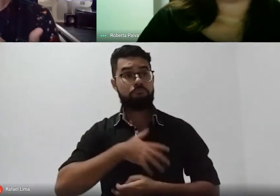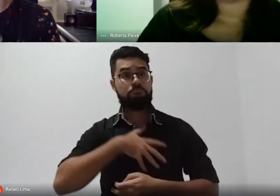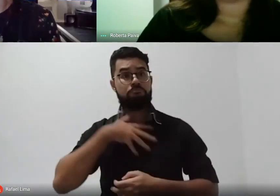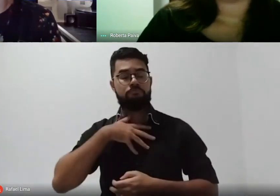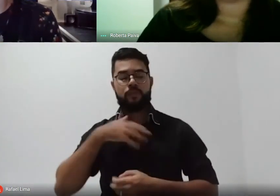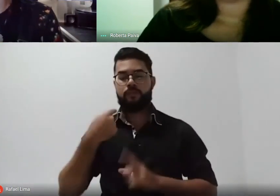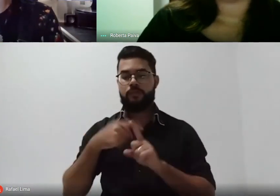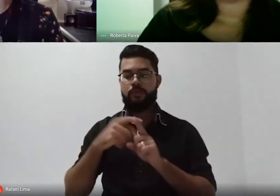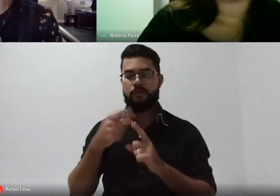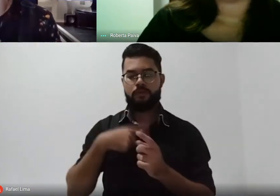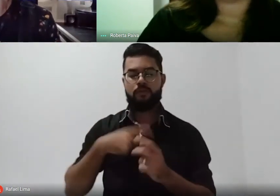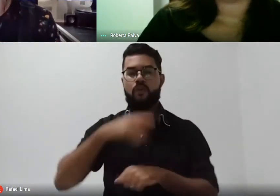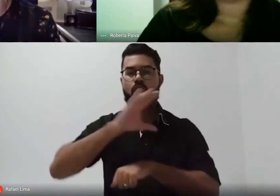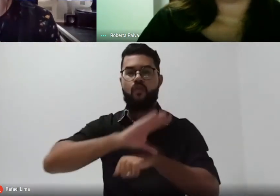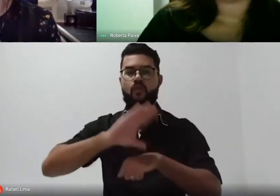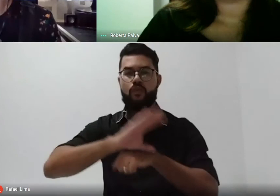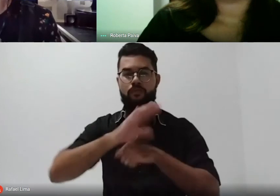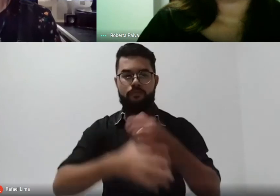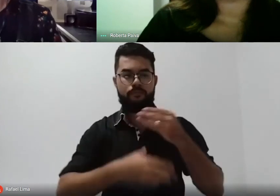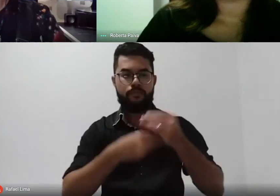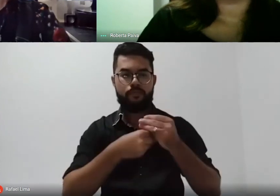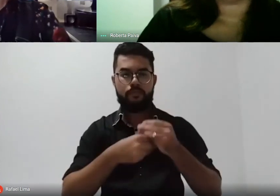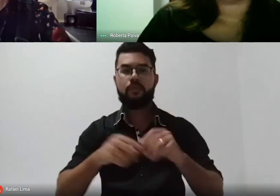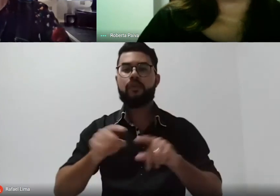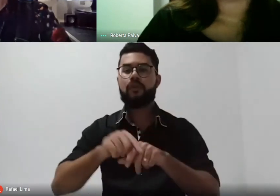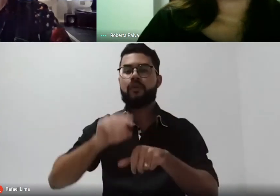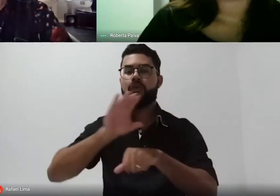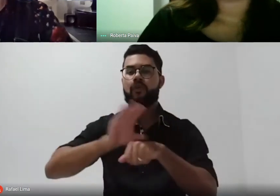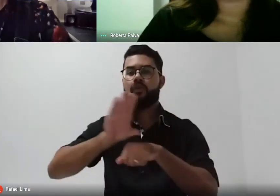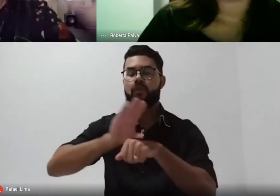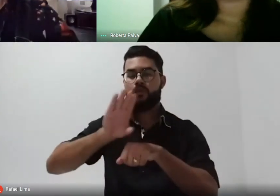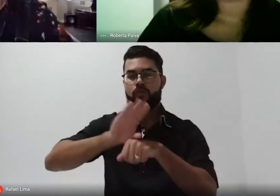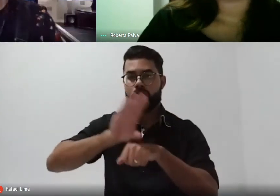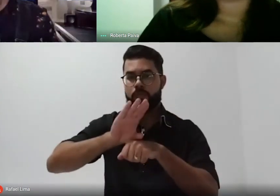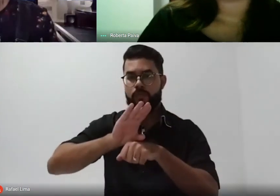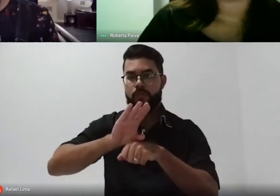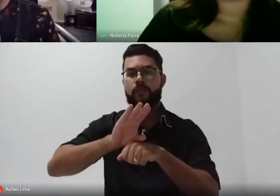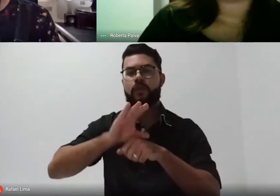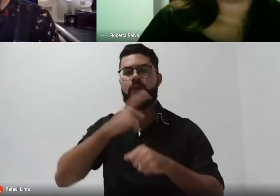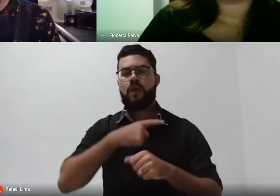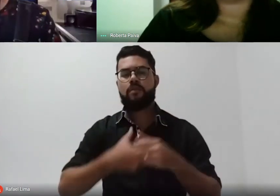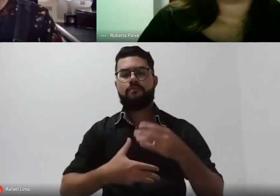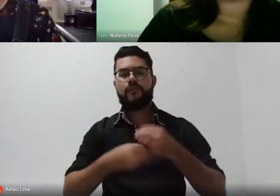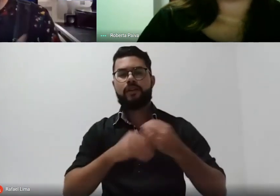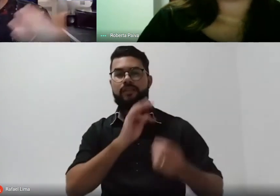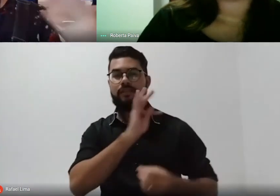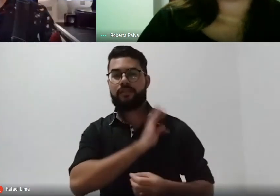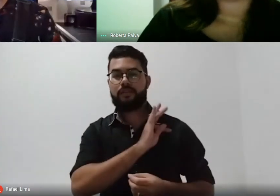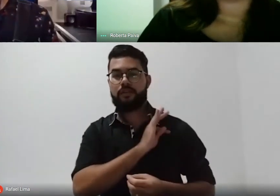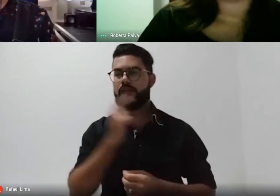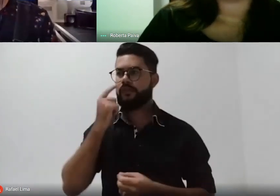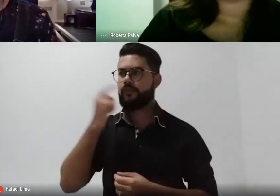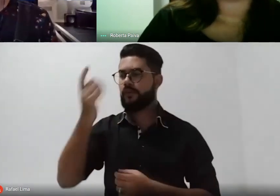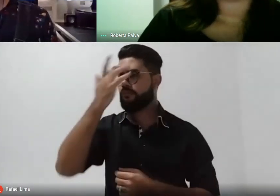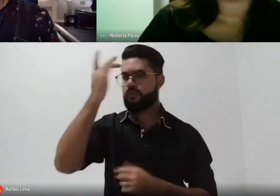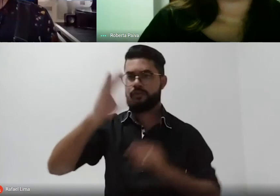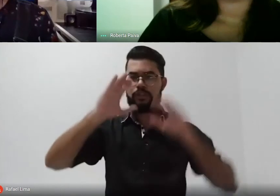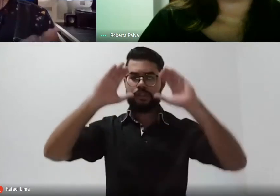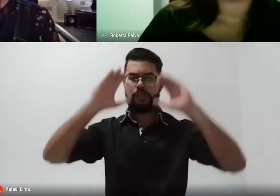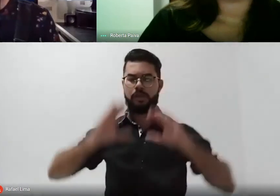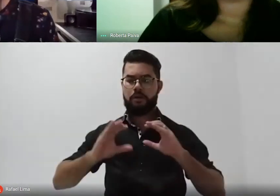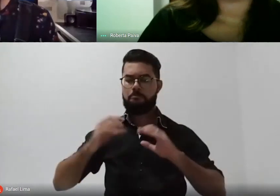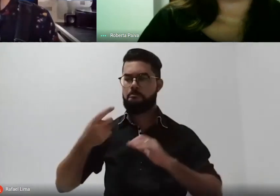curso integrado entre adolescentes, e de repente eu vejo cidadãos assim, né, atuando,